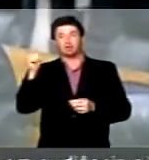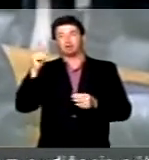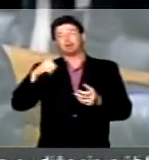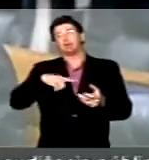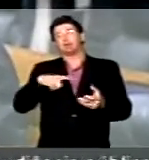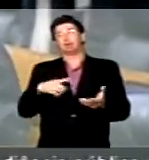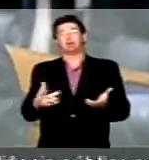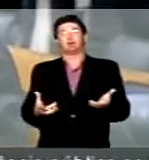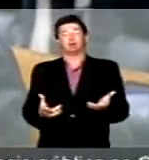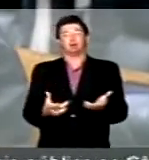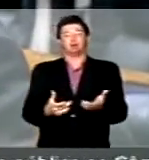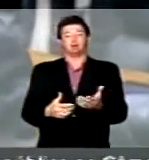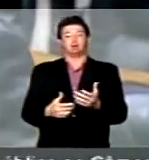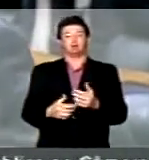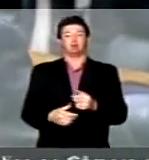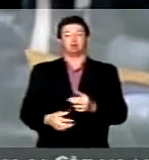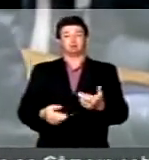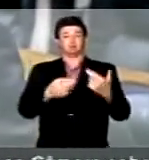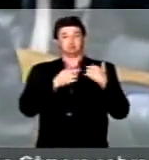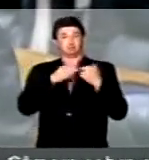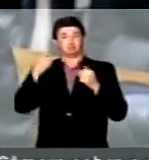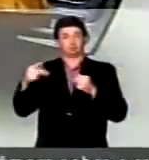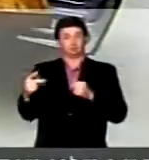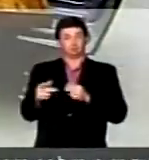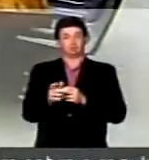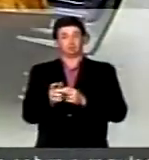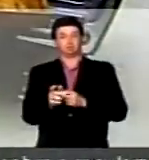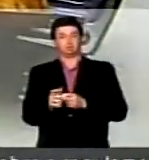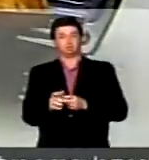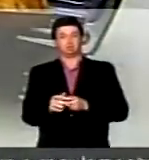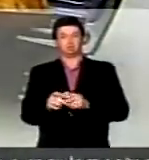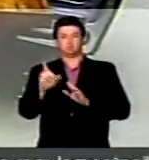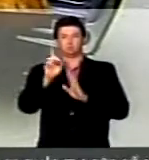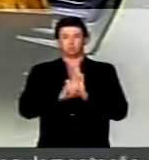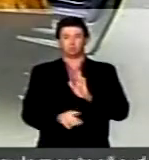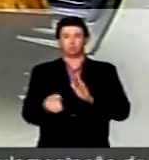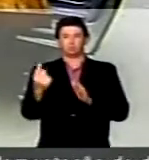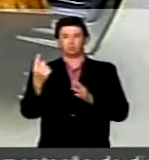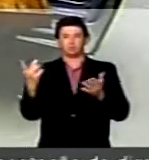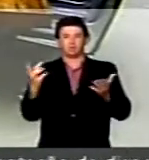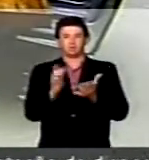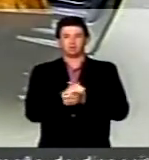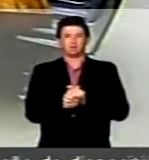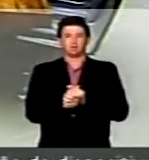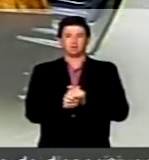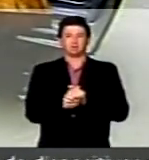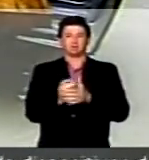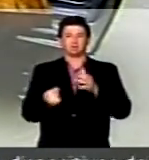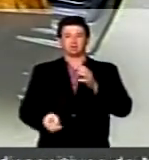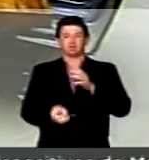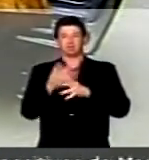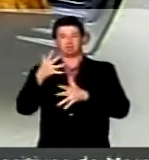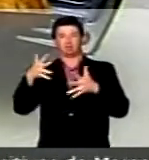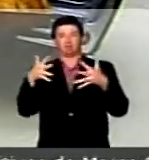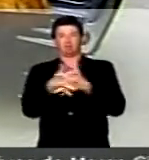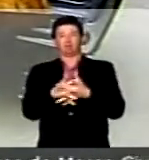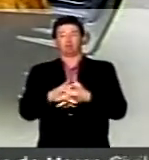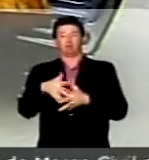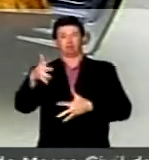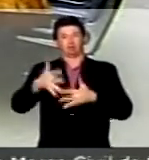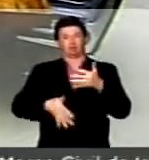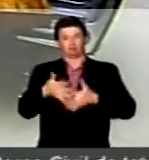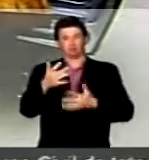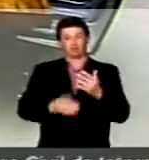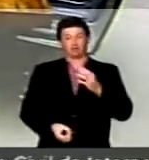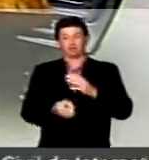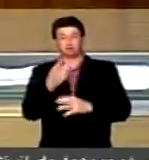ter as suas prerrogativas. Um decreto que cria embaraço,